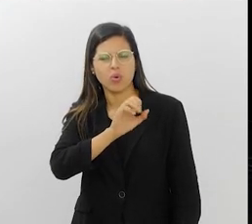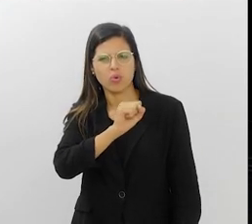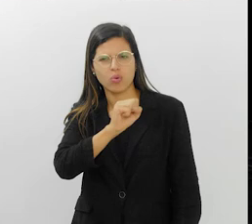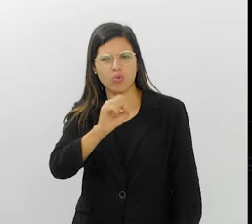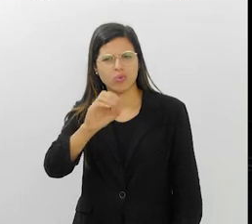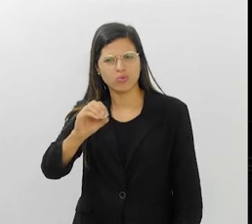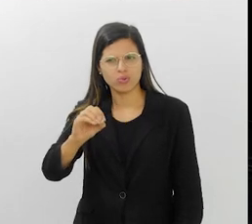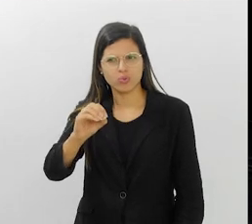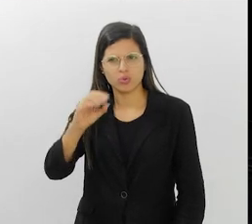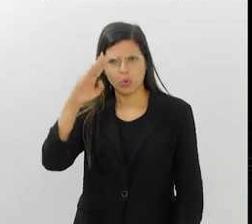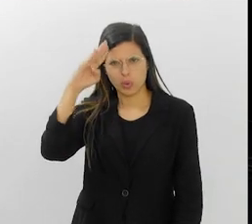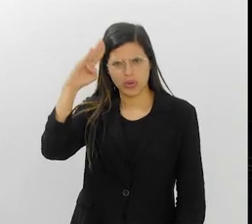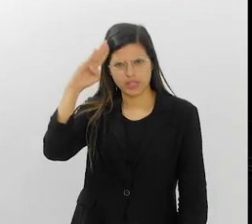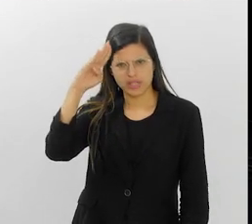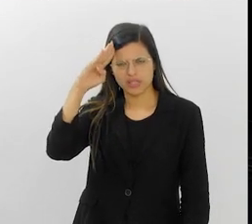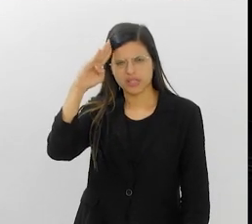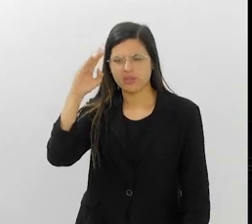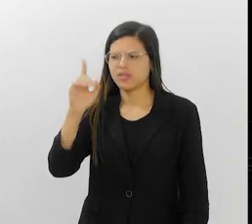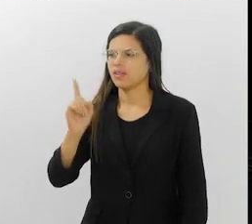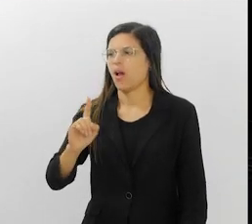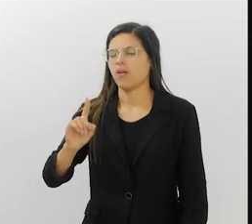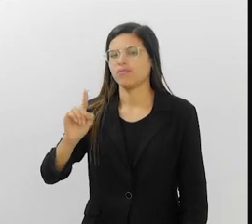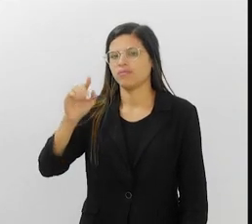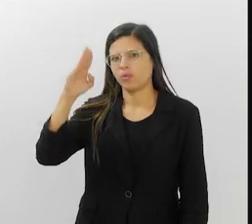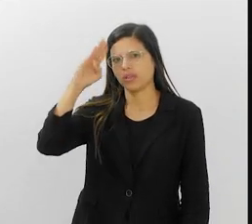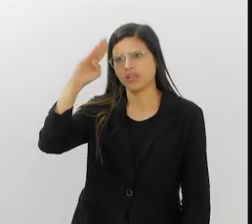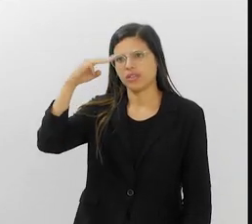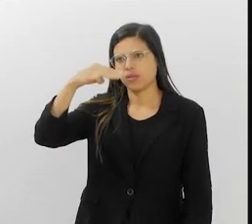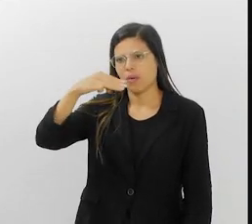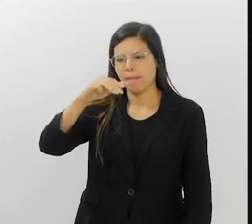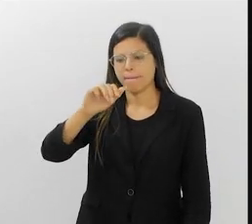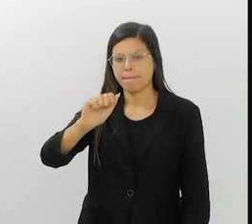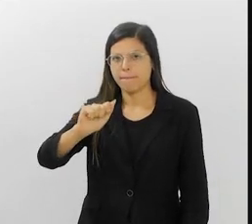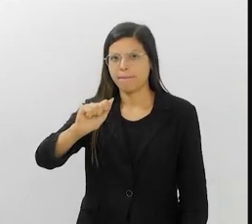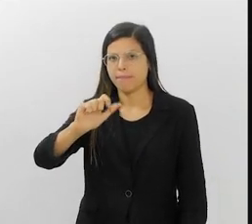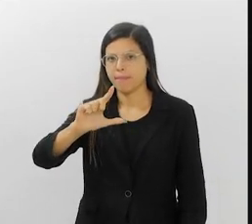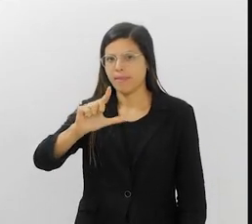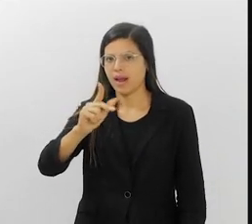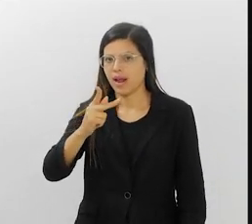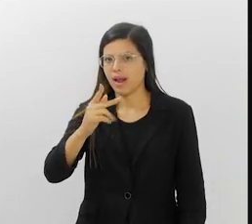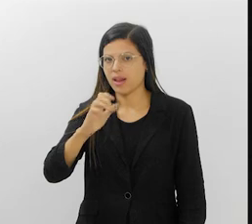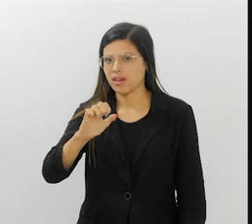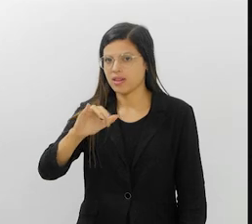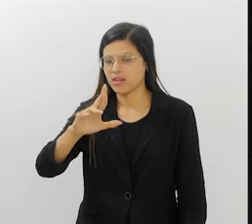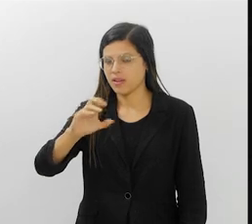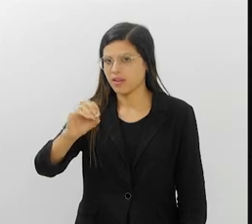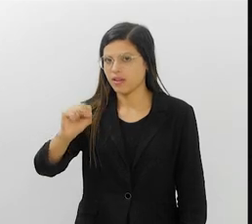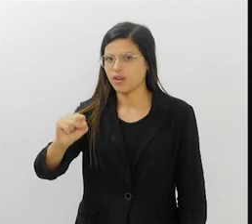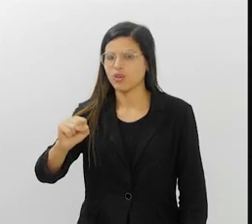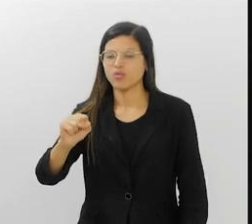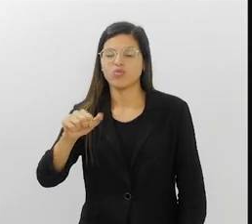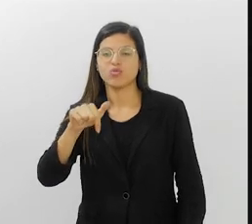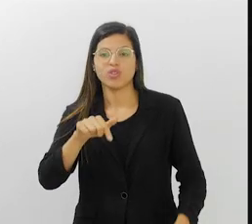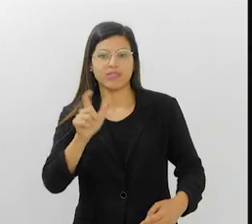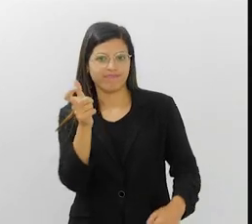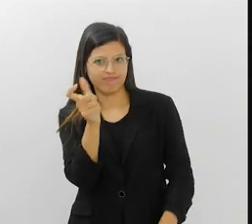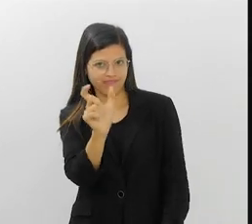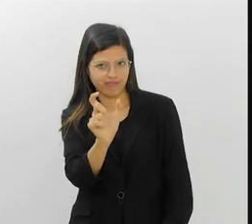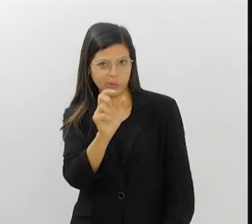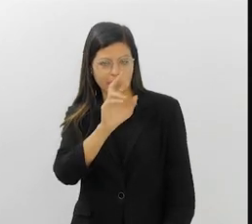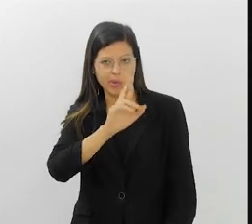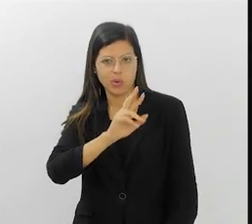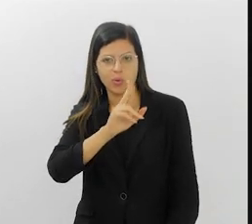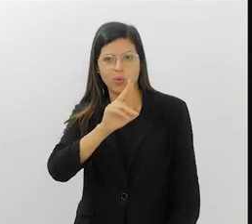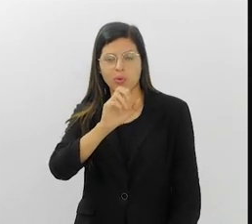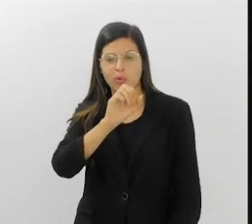Não, no exército eu sou o Malheiros. Eu sou o Malheiros. O Russo vem desde as brincadeiras de criança, jogando bola,